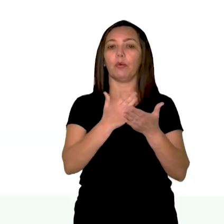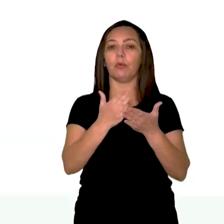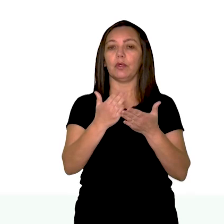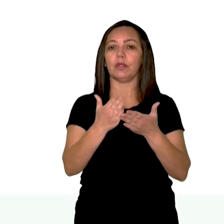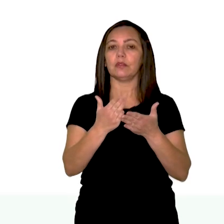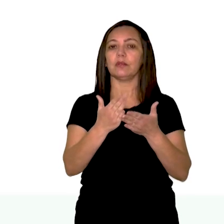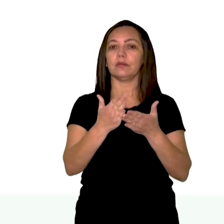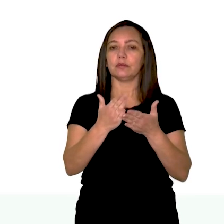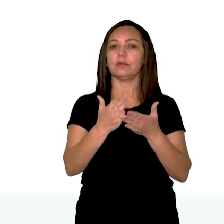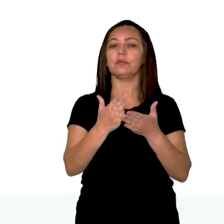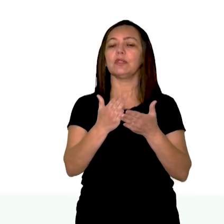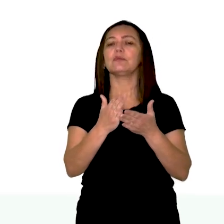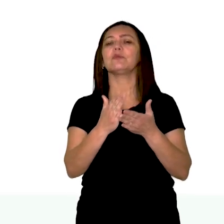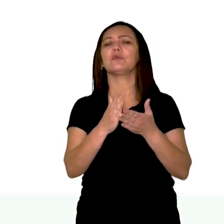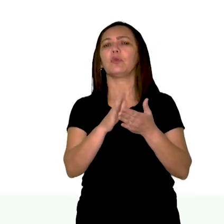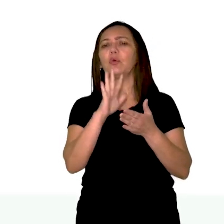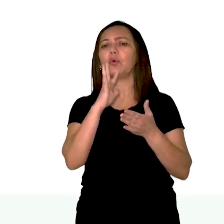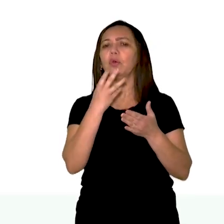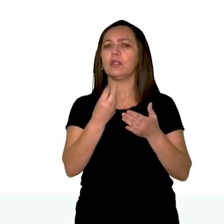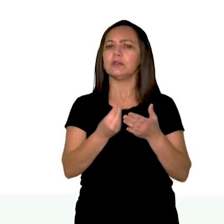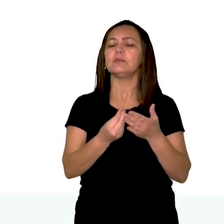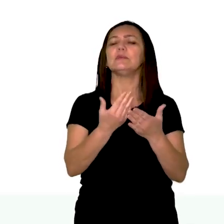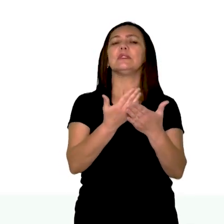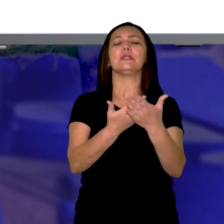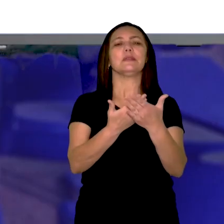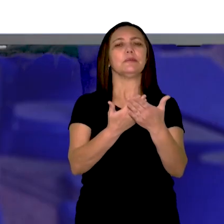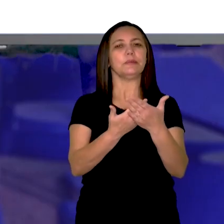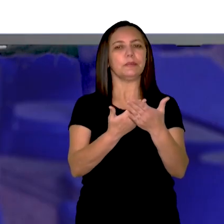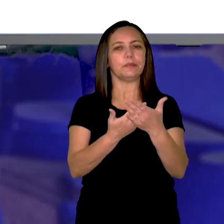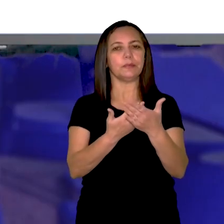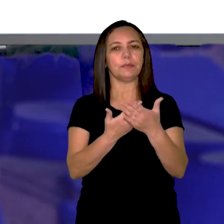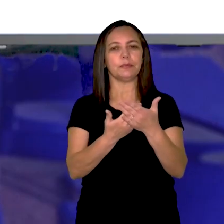com o objeto do conhecimento dessa nossa aula,